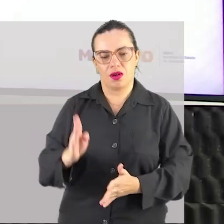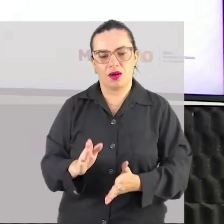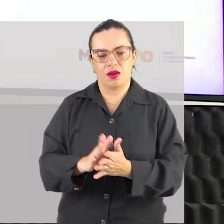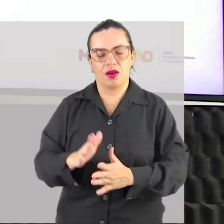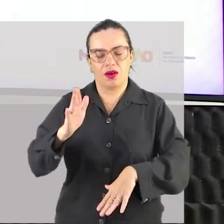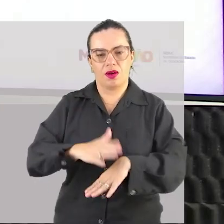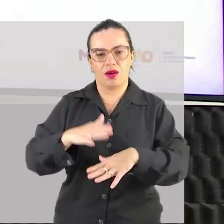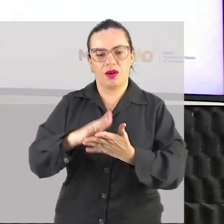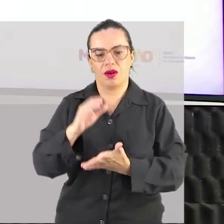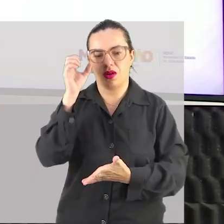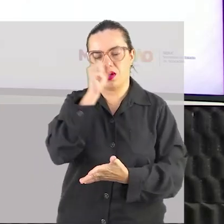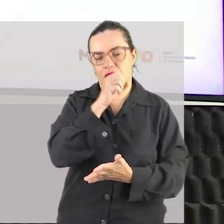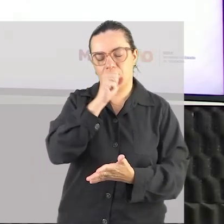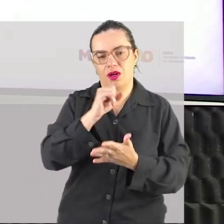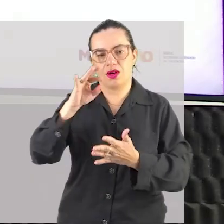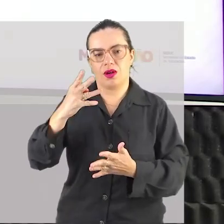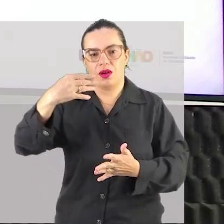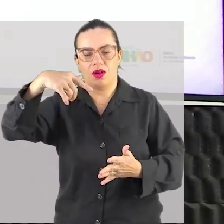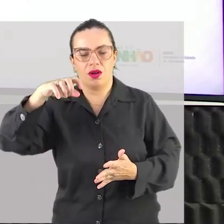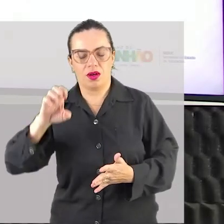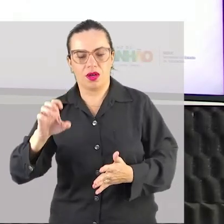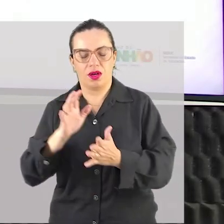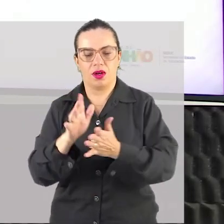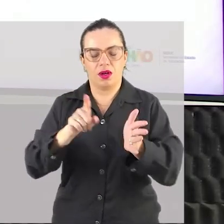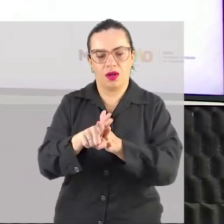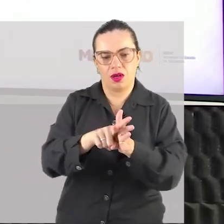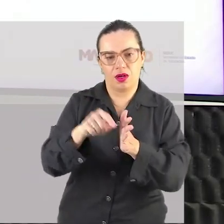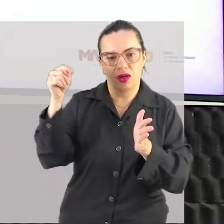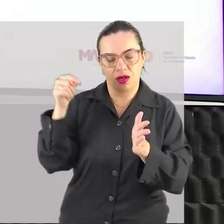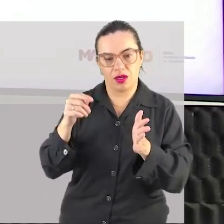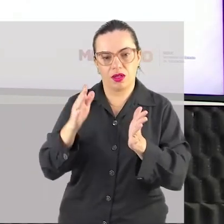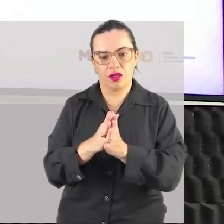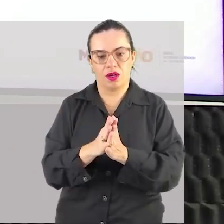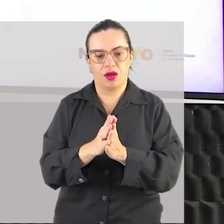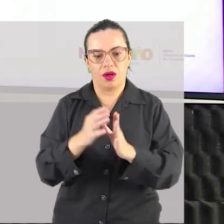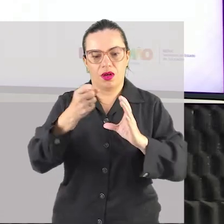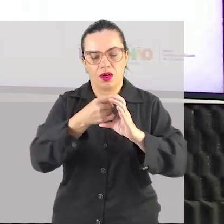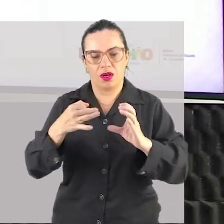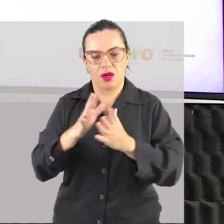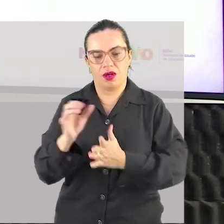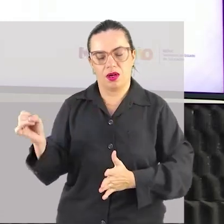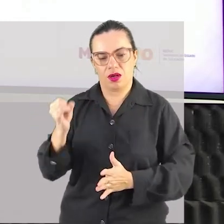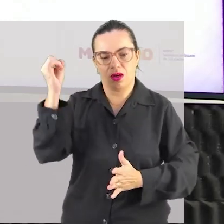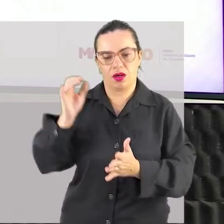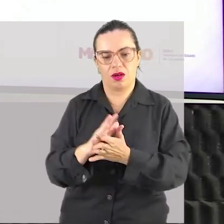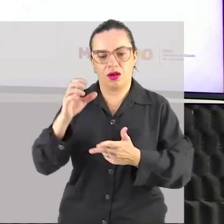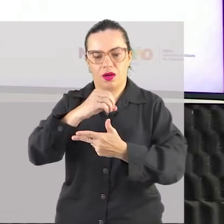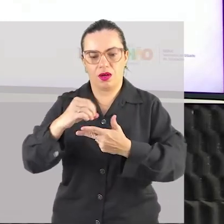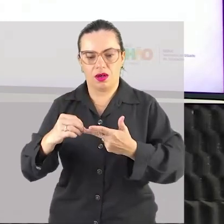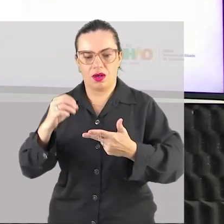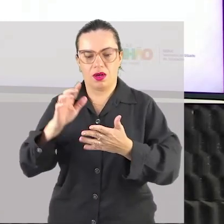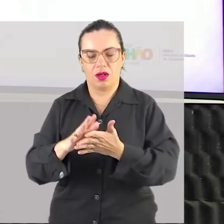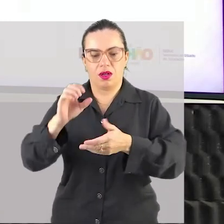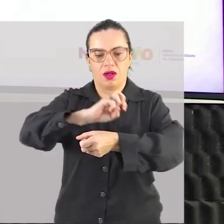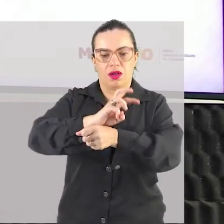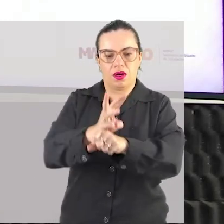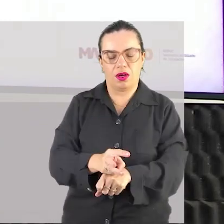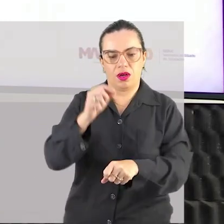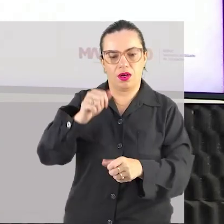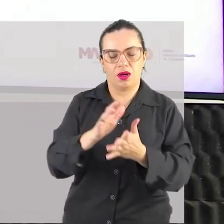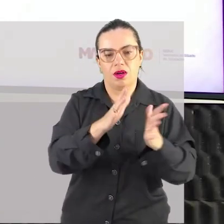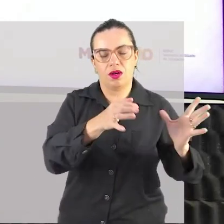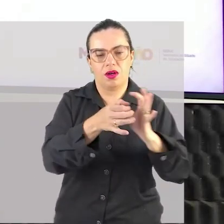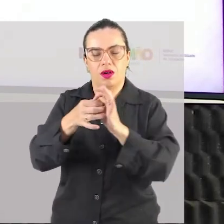Então isso é um ponto importantíssimo para você que vai fazer uma prova como o Enem e da Ema que buscam sempre trazer recortes da